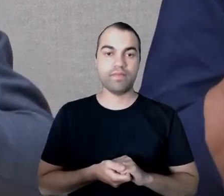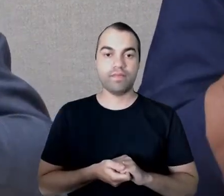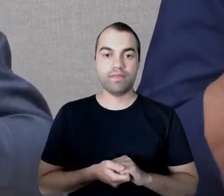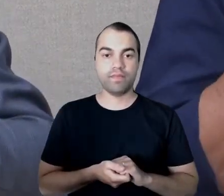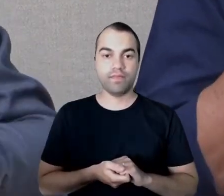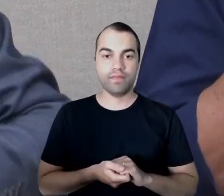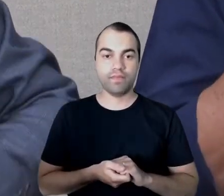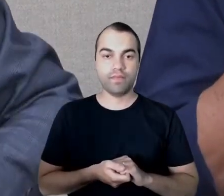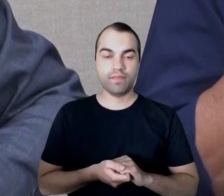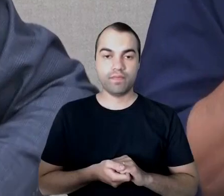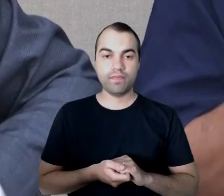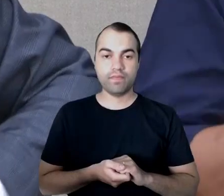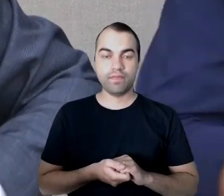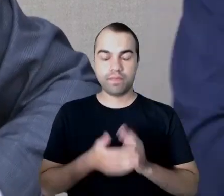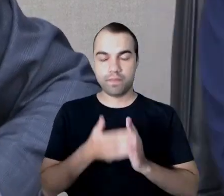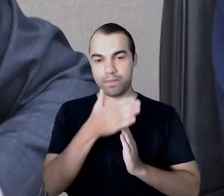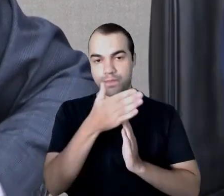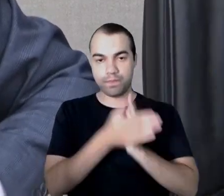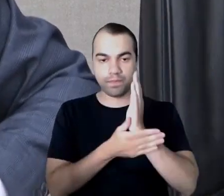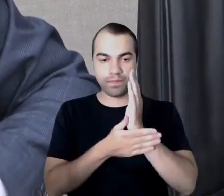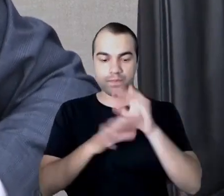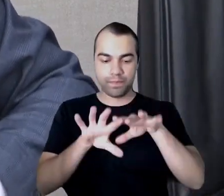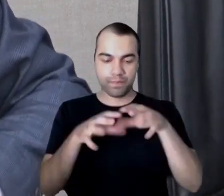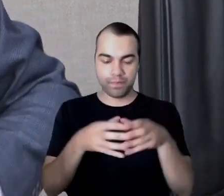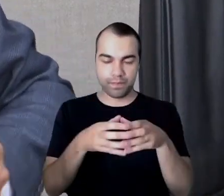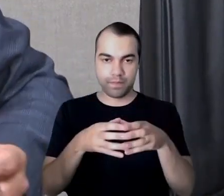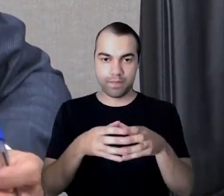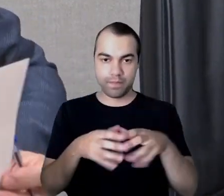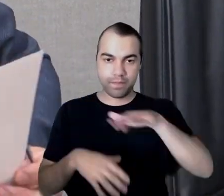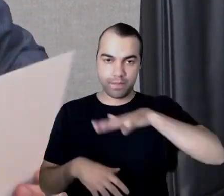tá aprovado por essa comissão